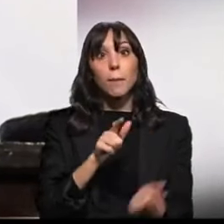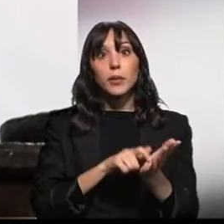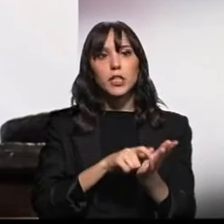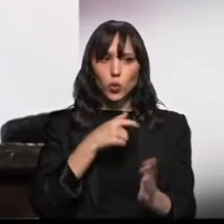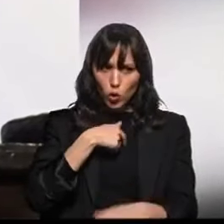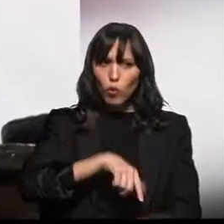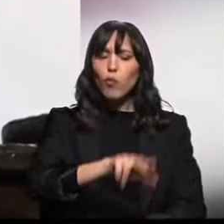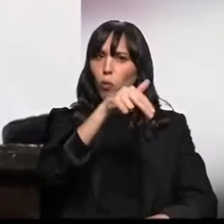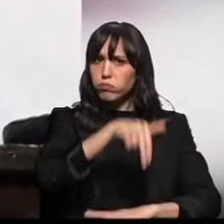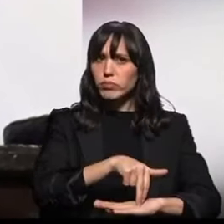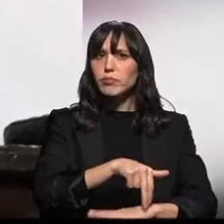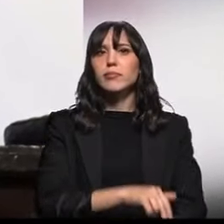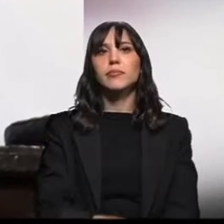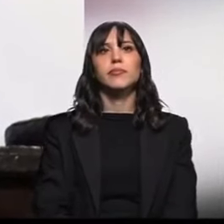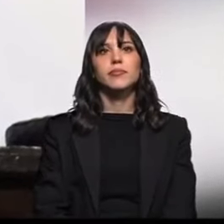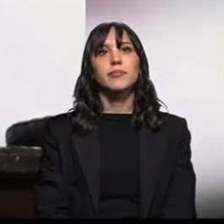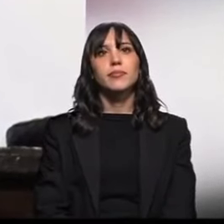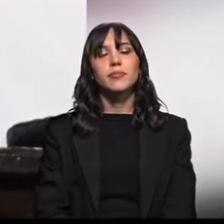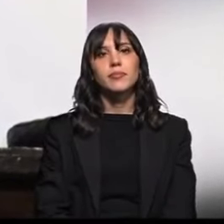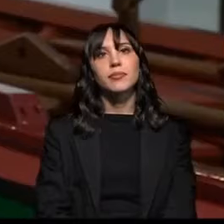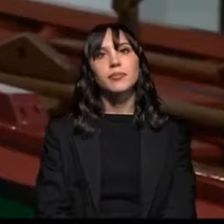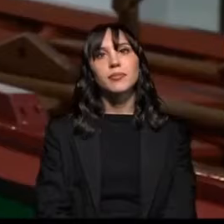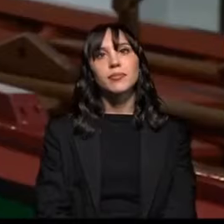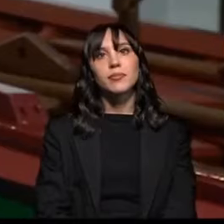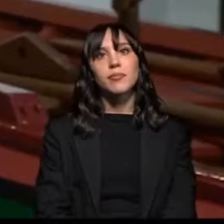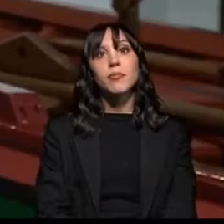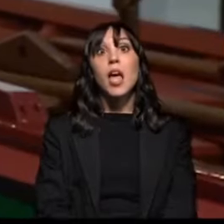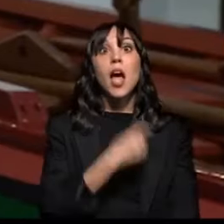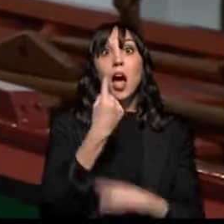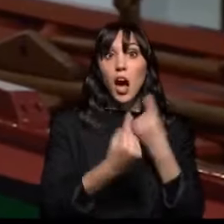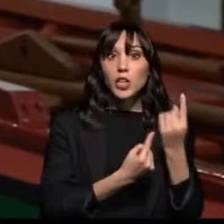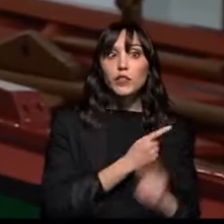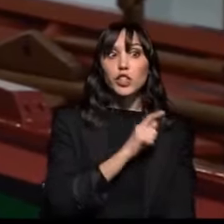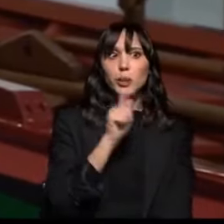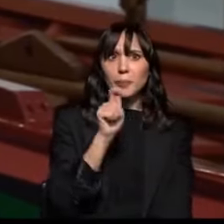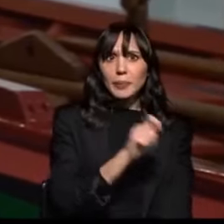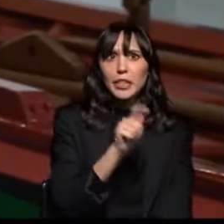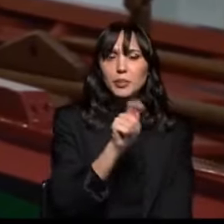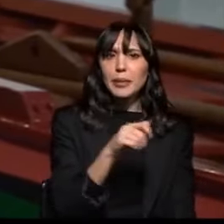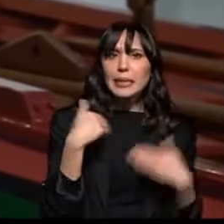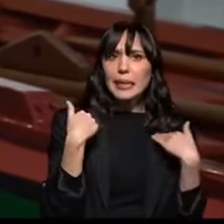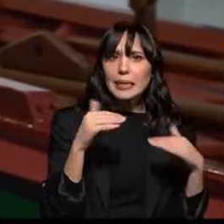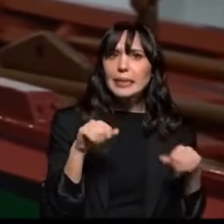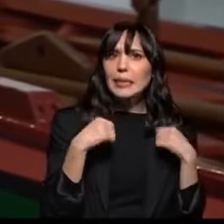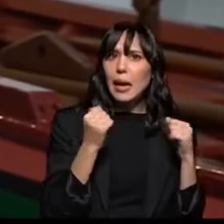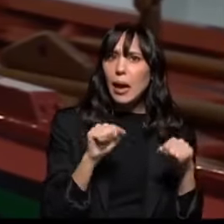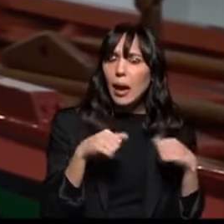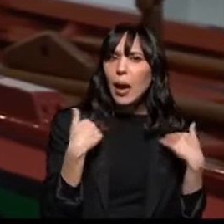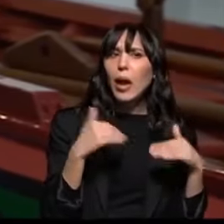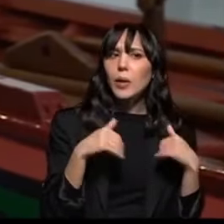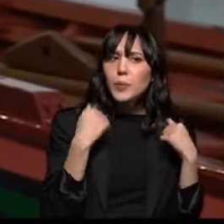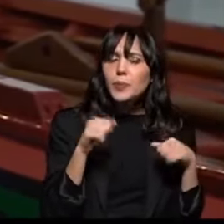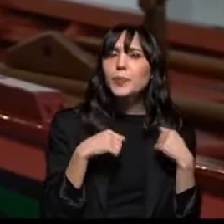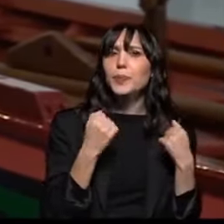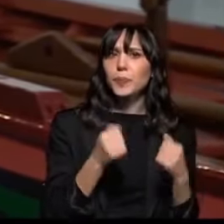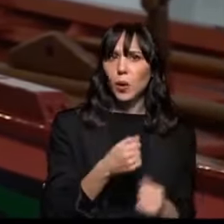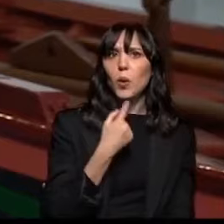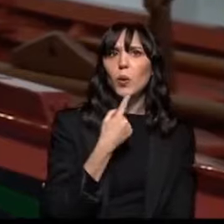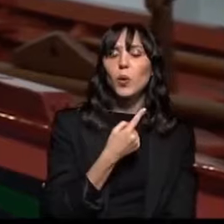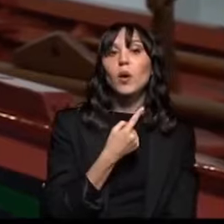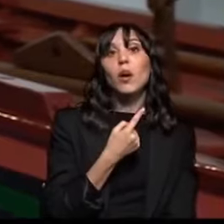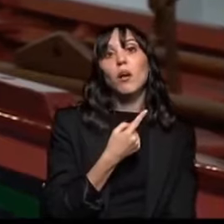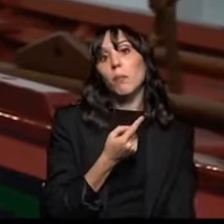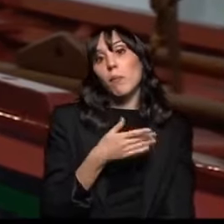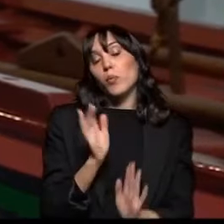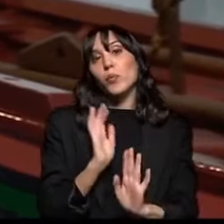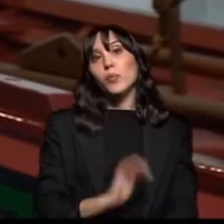lá. Temos, às vezes, mesas de ensaios. Claro. Mesas de ensaios. E a gente,